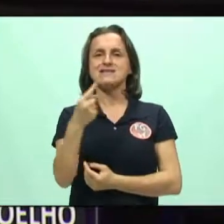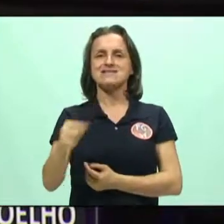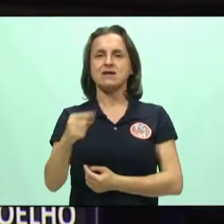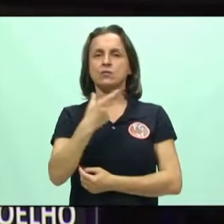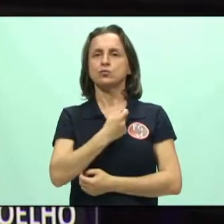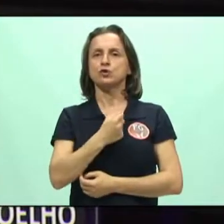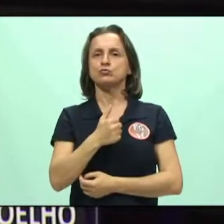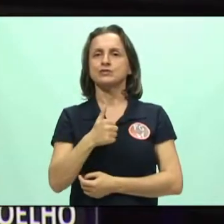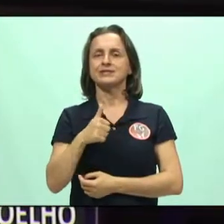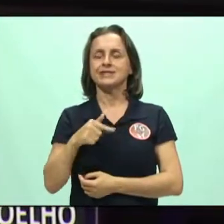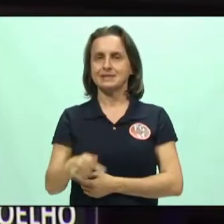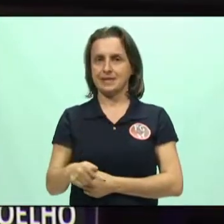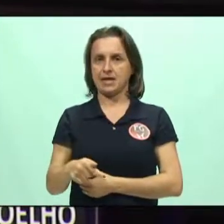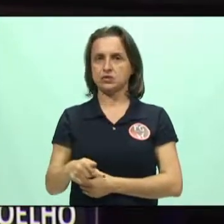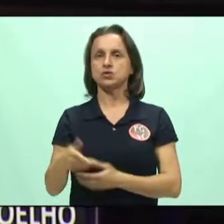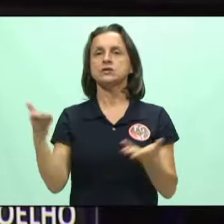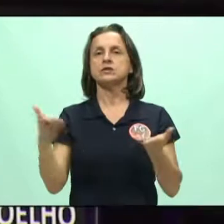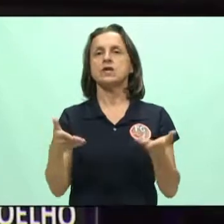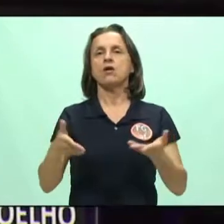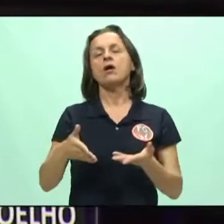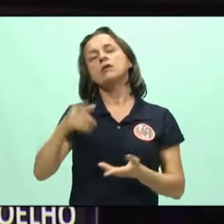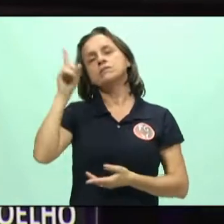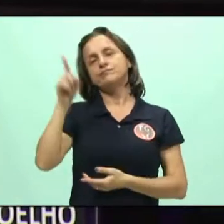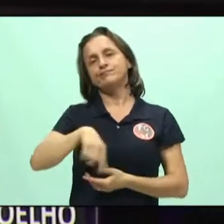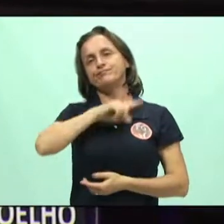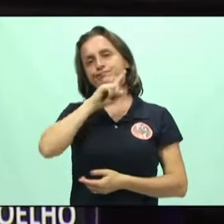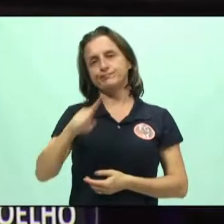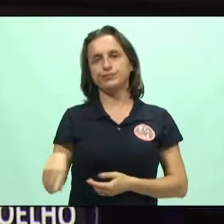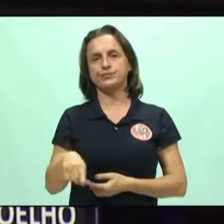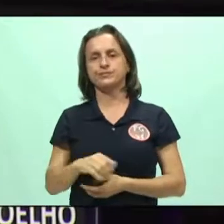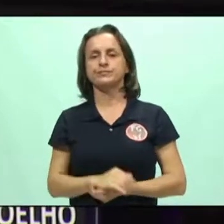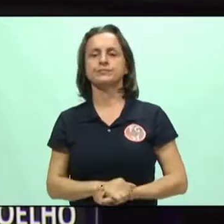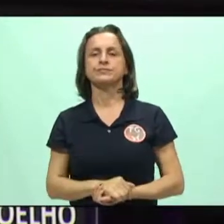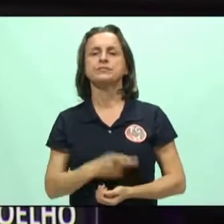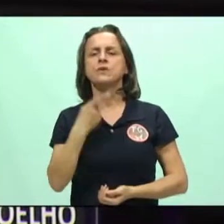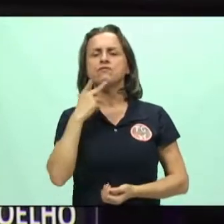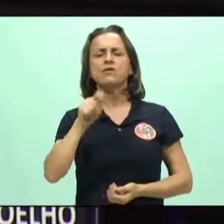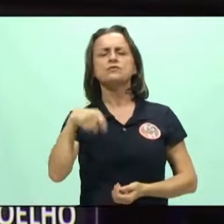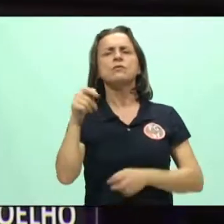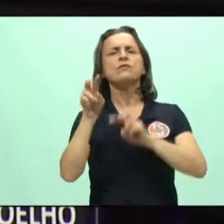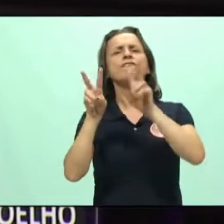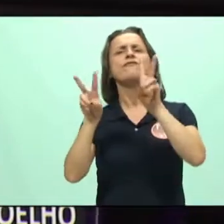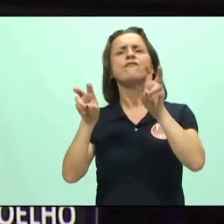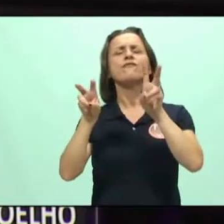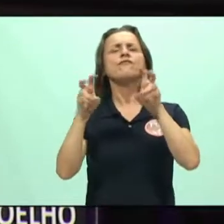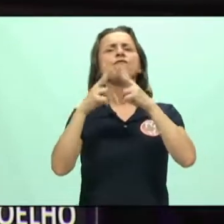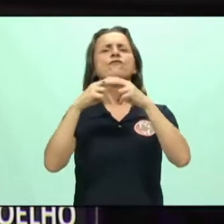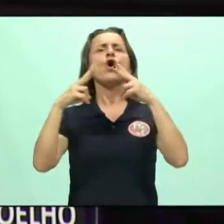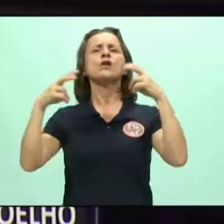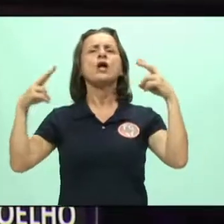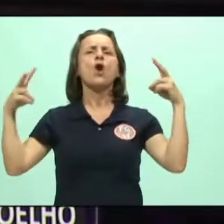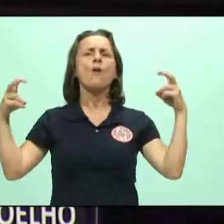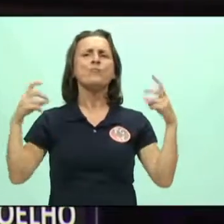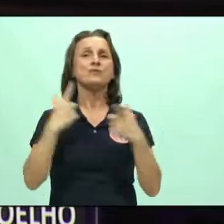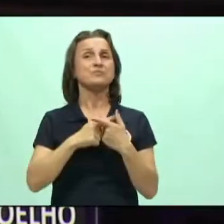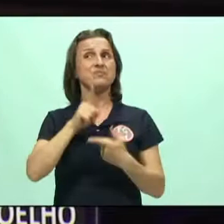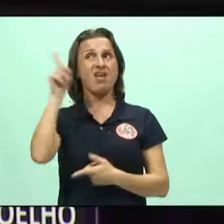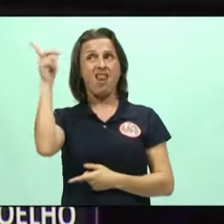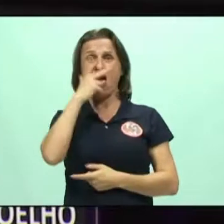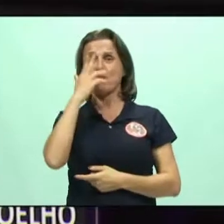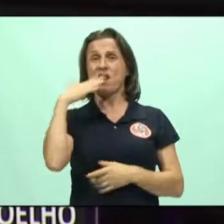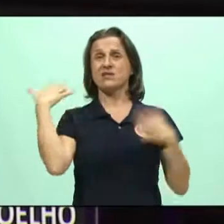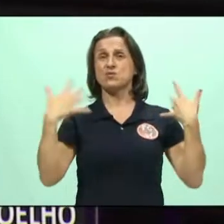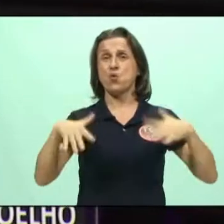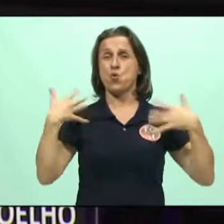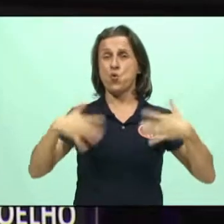e agora foi suspensa eu até falo sobre Florianópolis é que lá parece que tá um caos tá